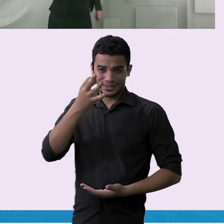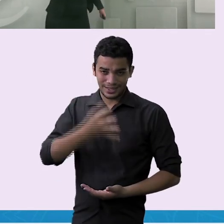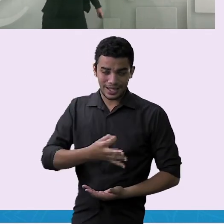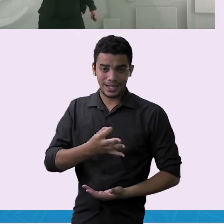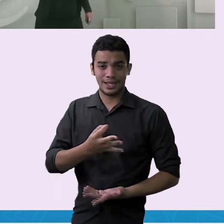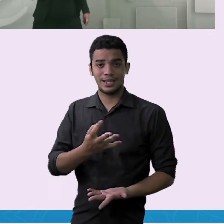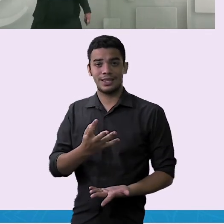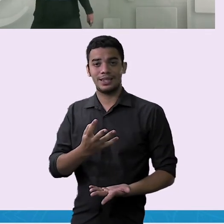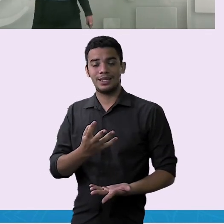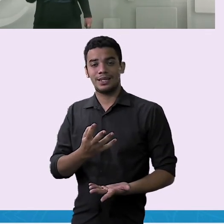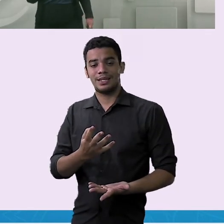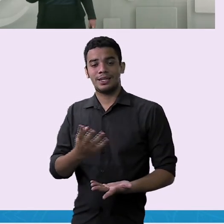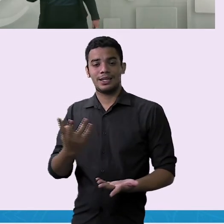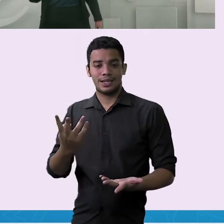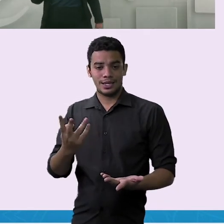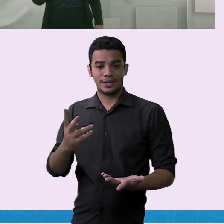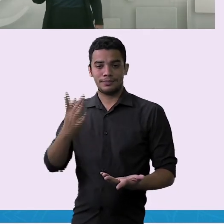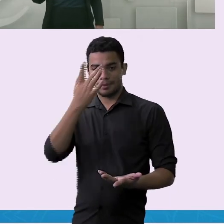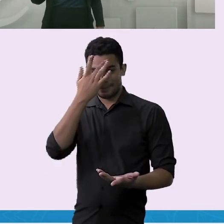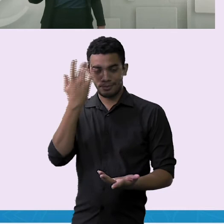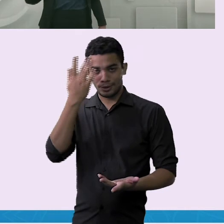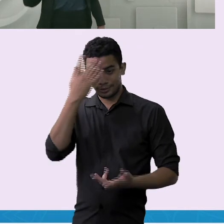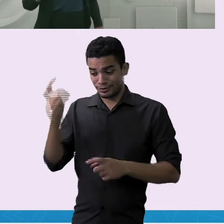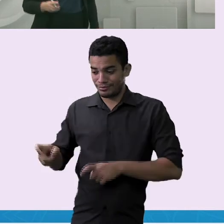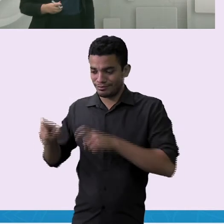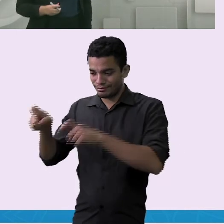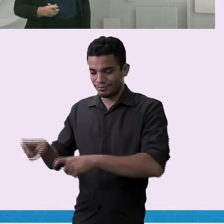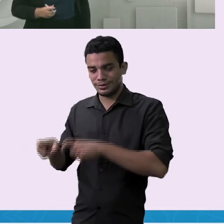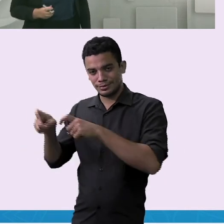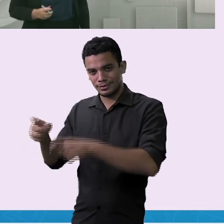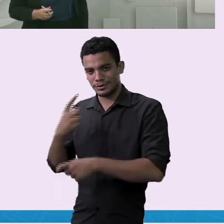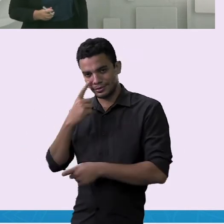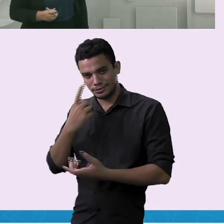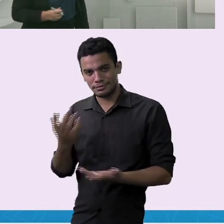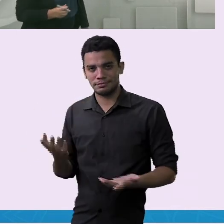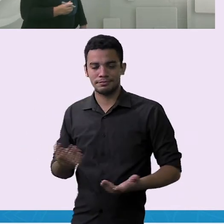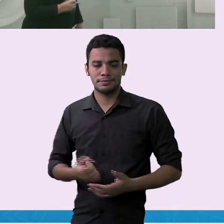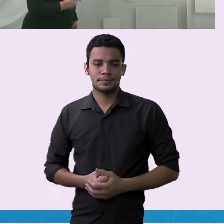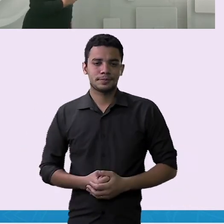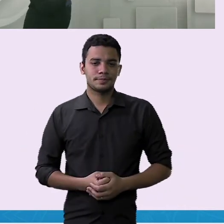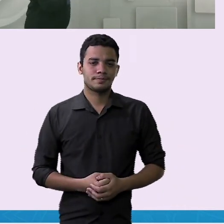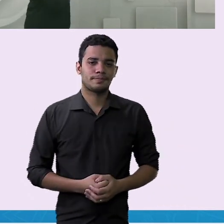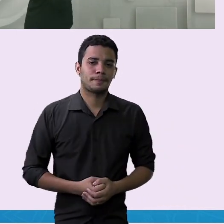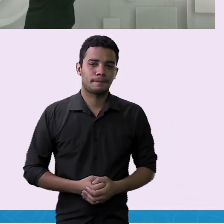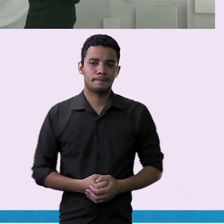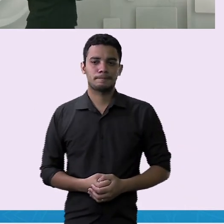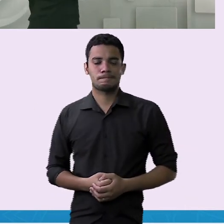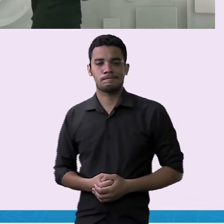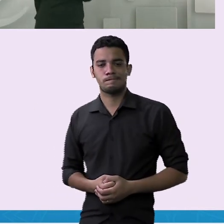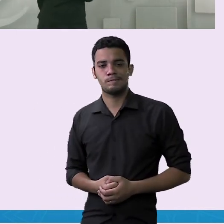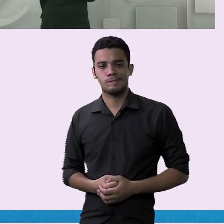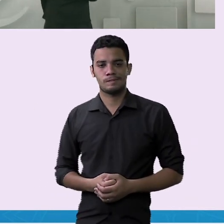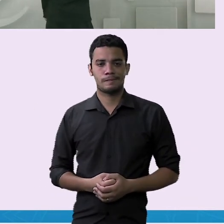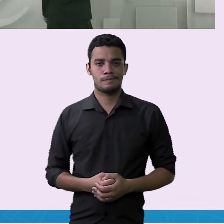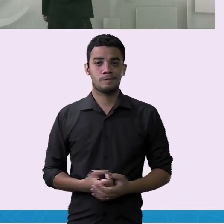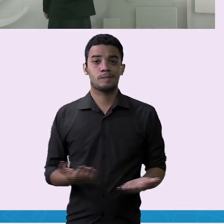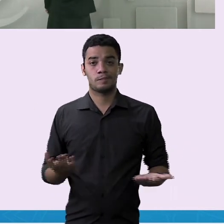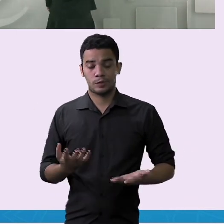área rural, ou seja, no campo. A palavra, olha a letra